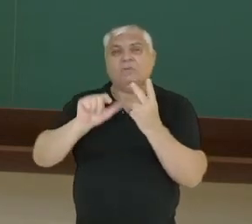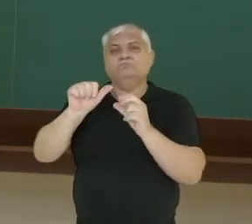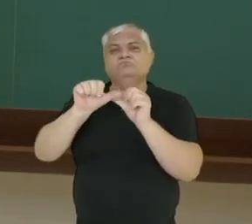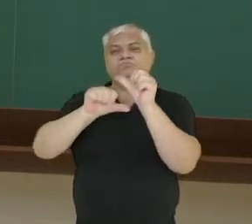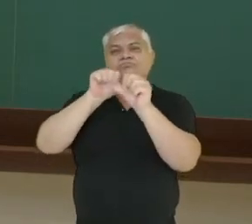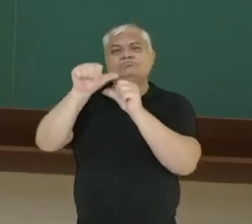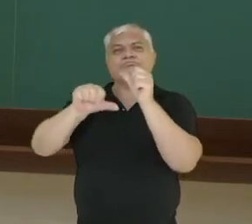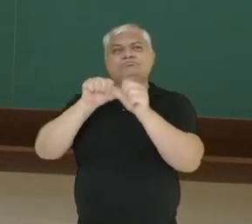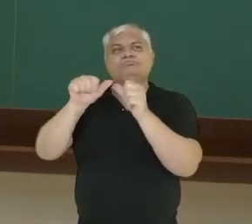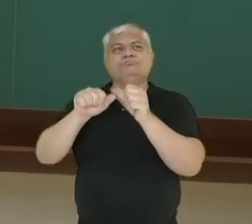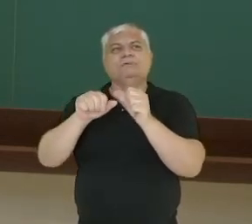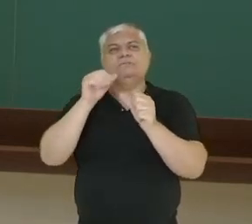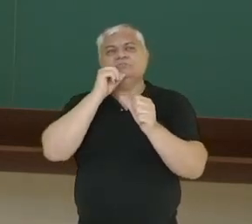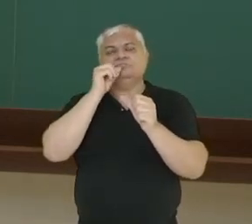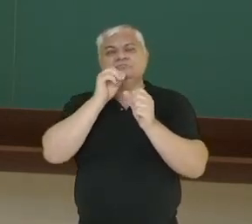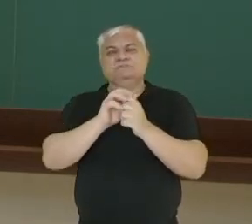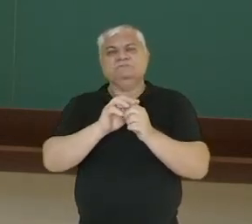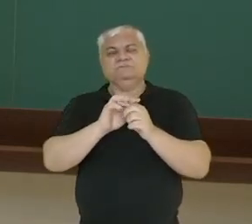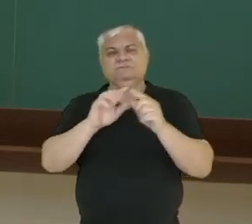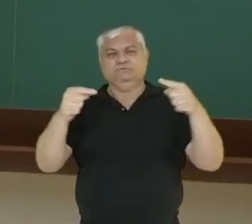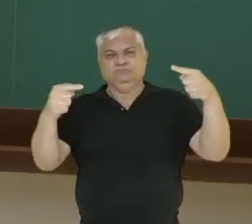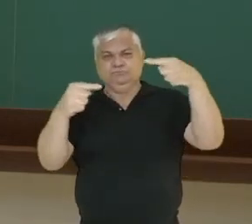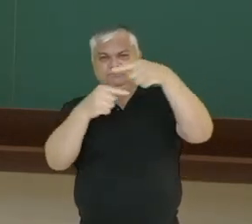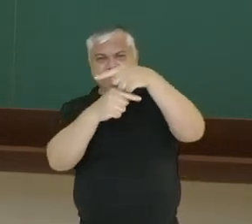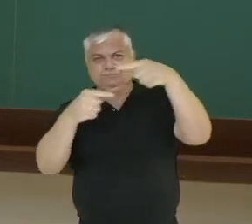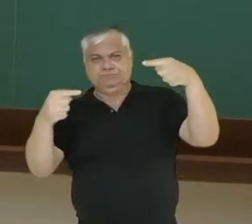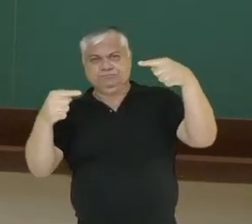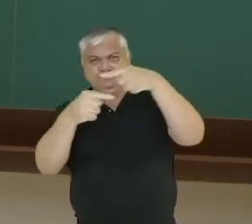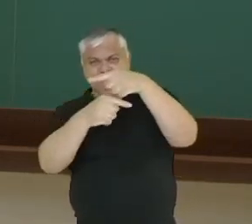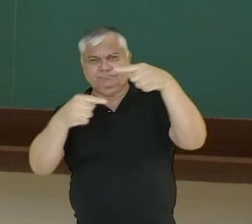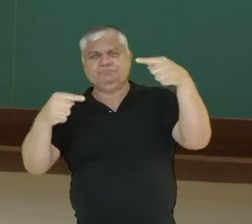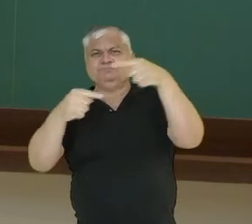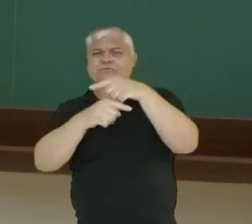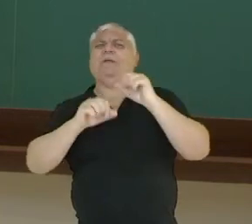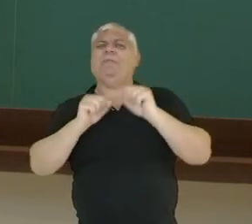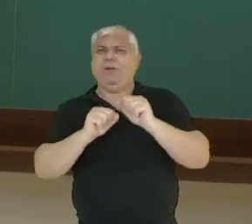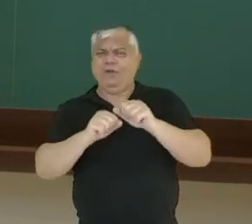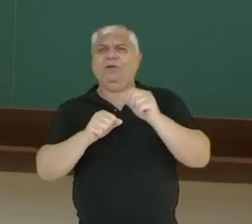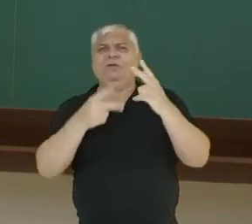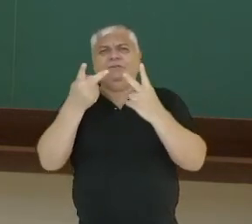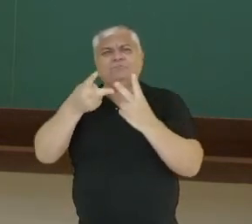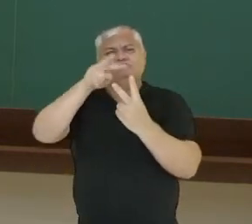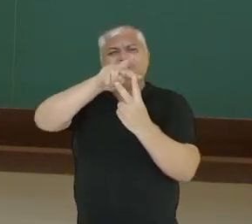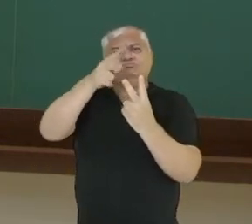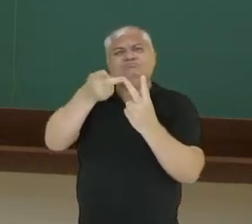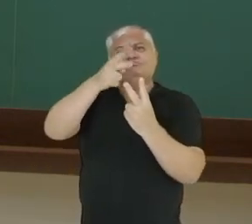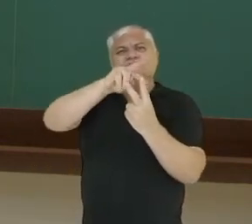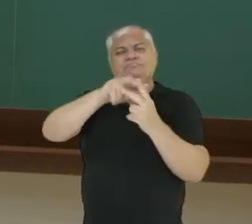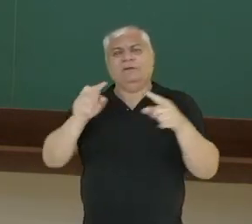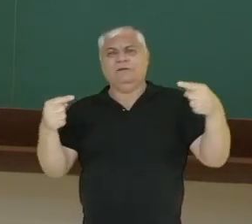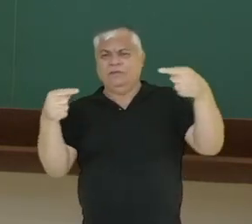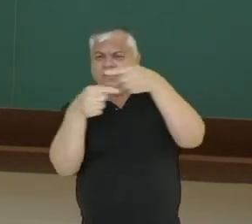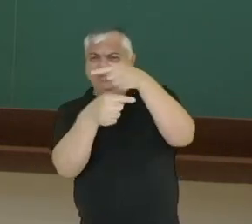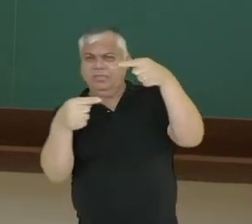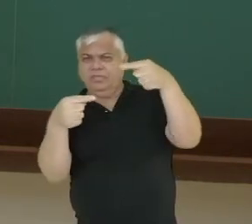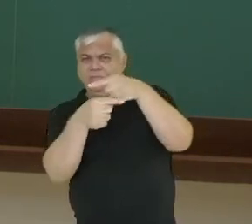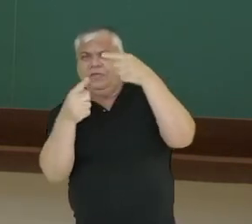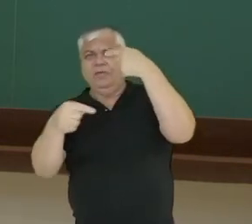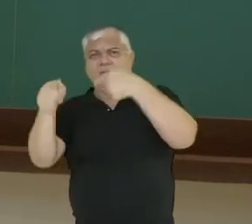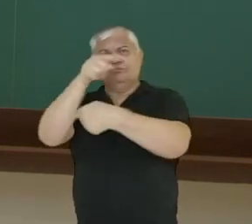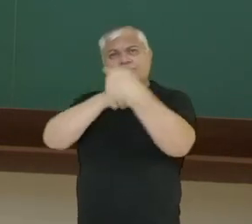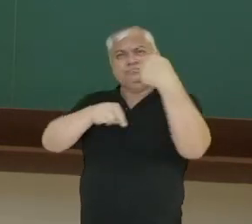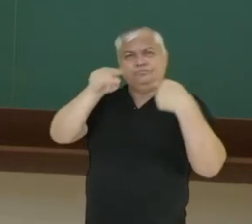nesse sentido da esquerda para a direita, ele também vem da direita para a esquerda, ele também sofre o